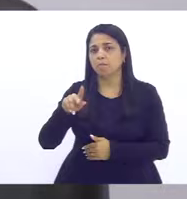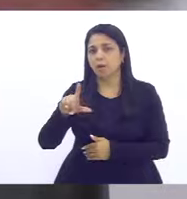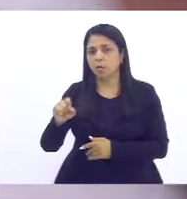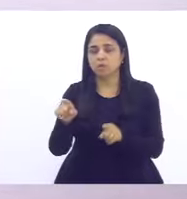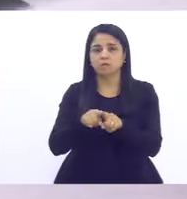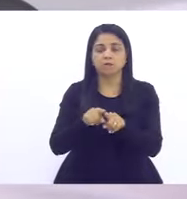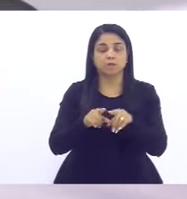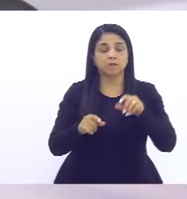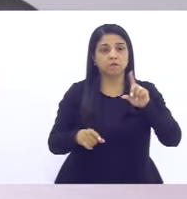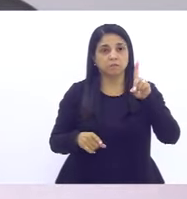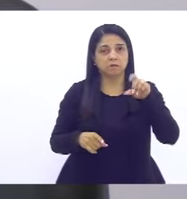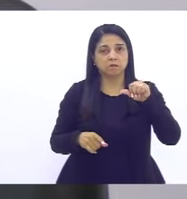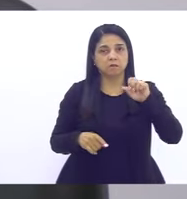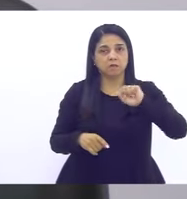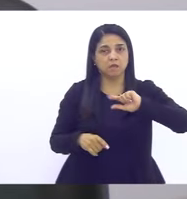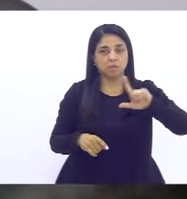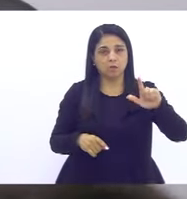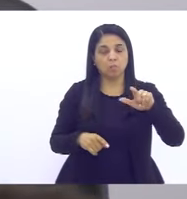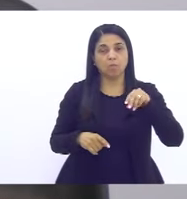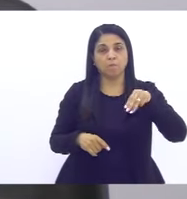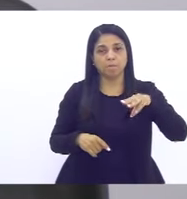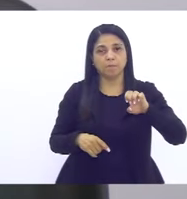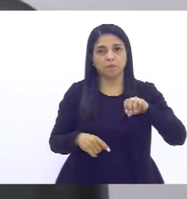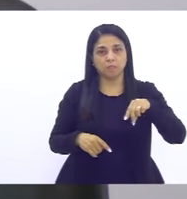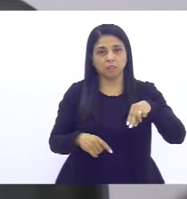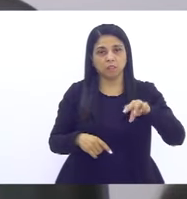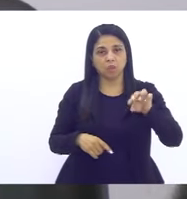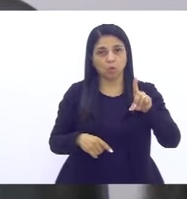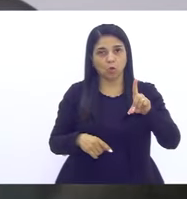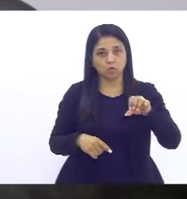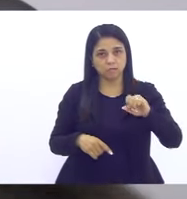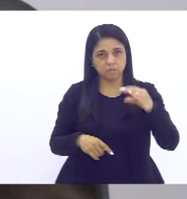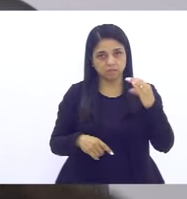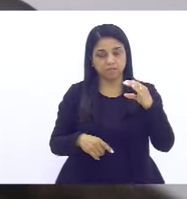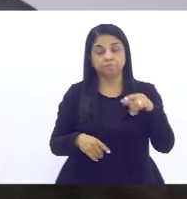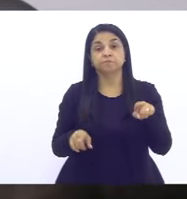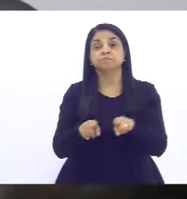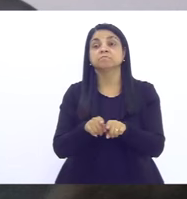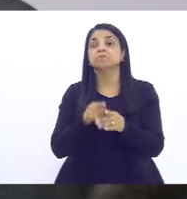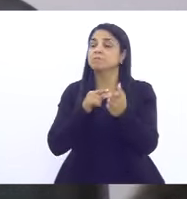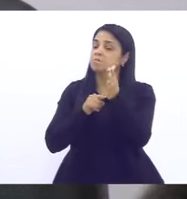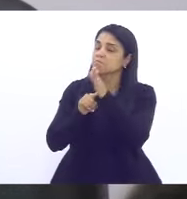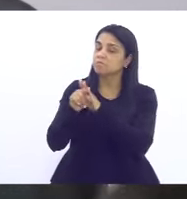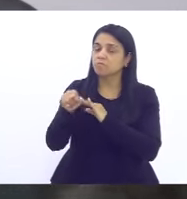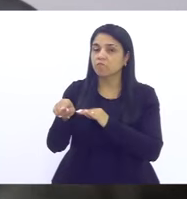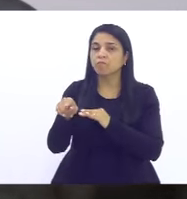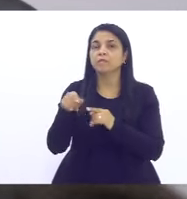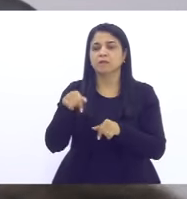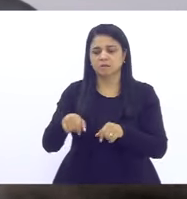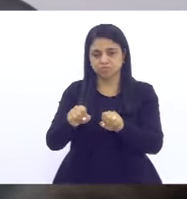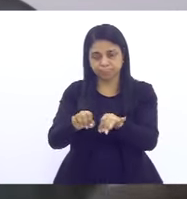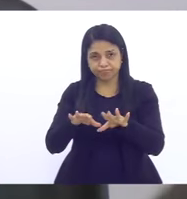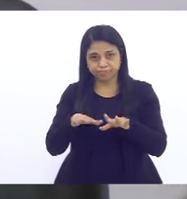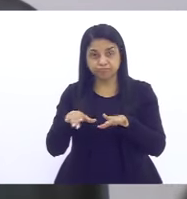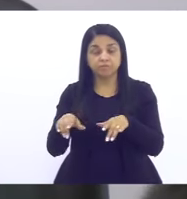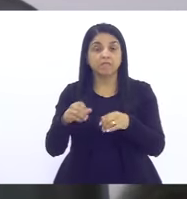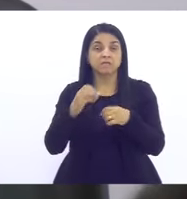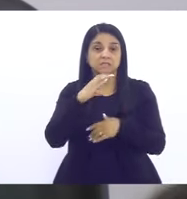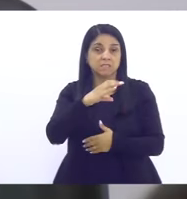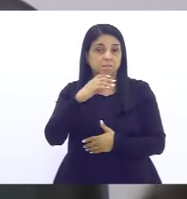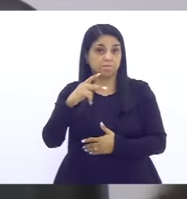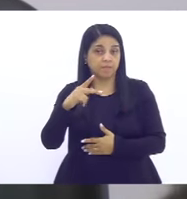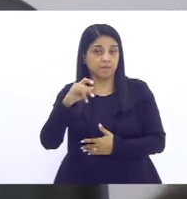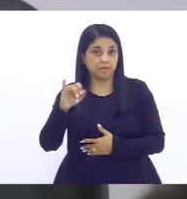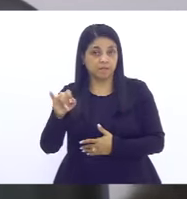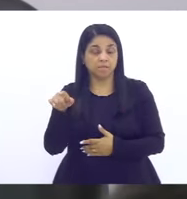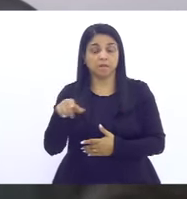Light. Essa casa já teve uma CPI presidida pela deputada Zeidan. E essa